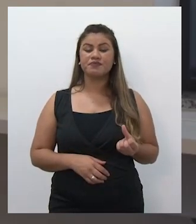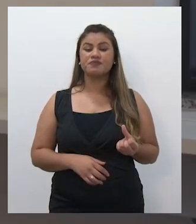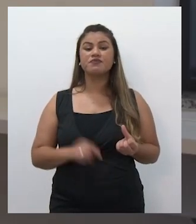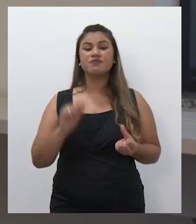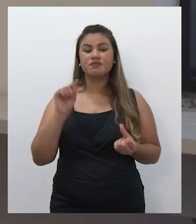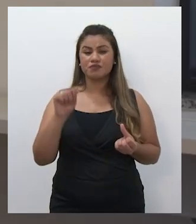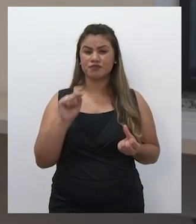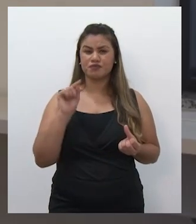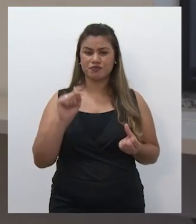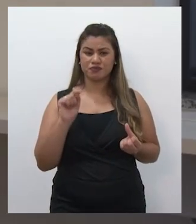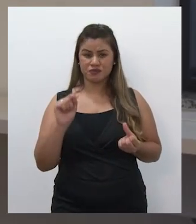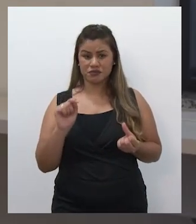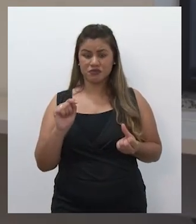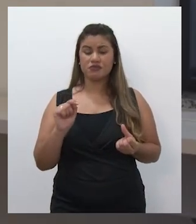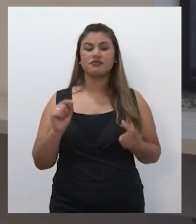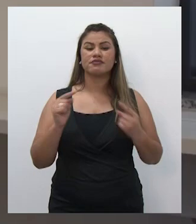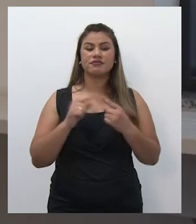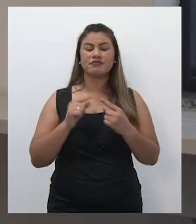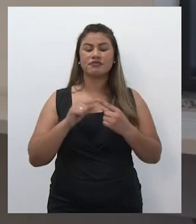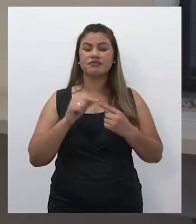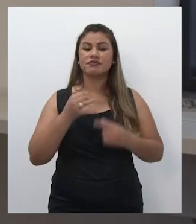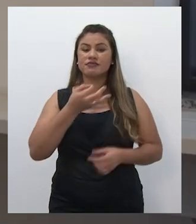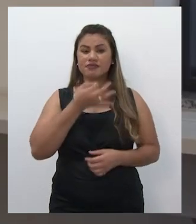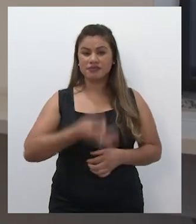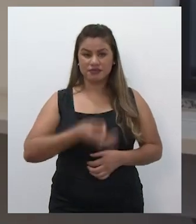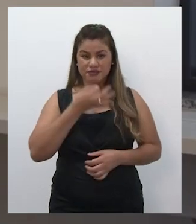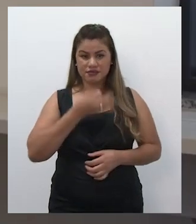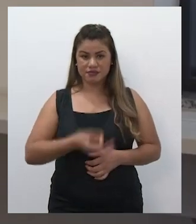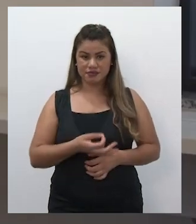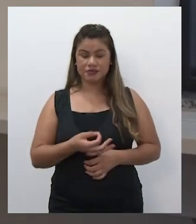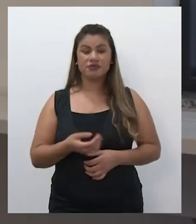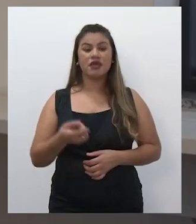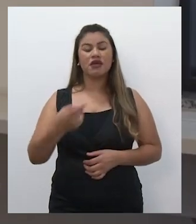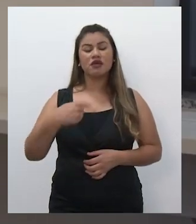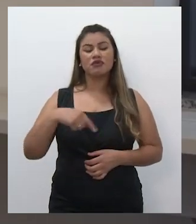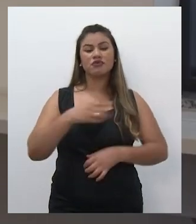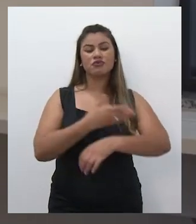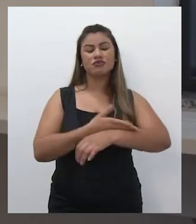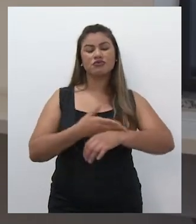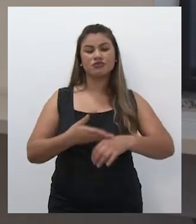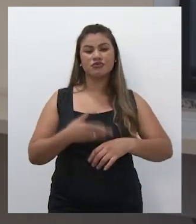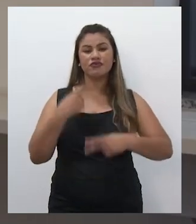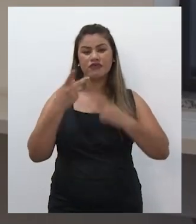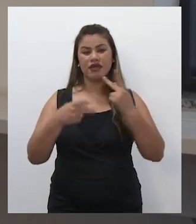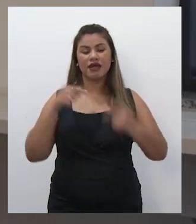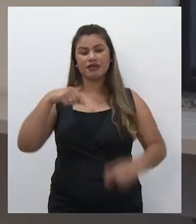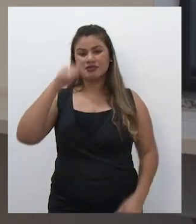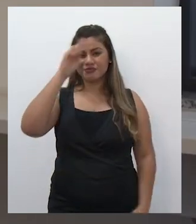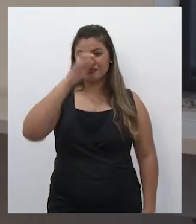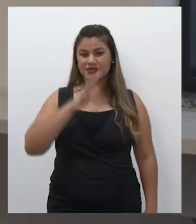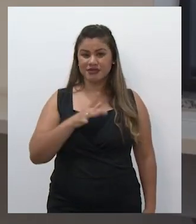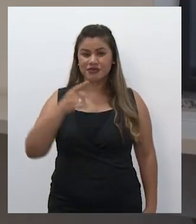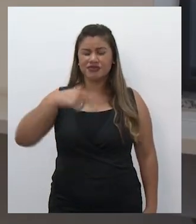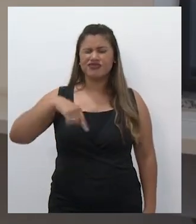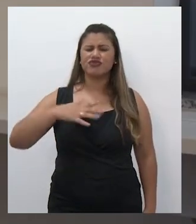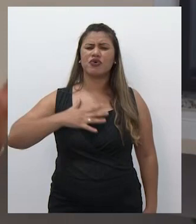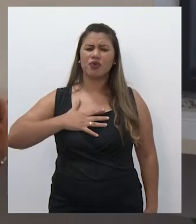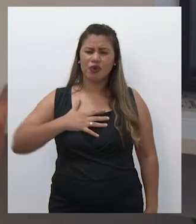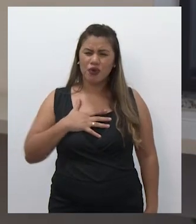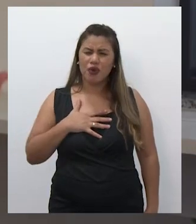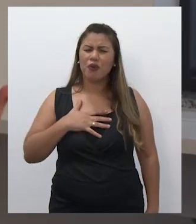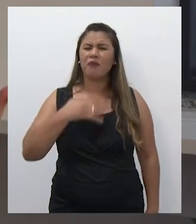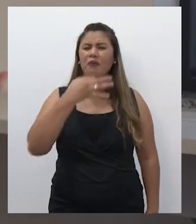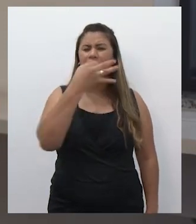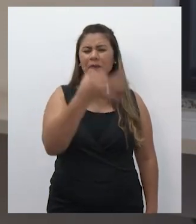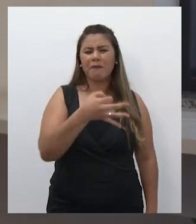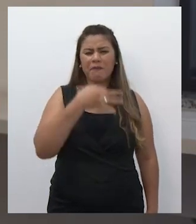à capacidade de argumentação. Eu costumo dizer que a gente aqui no Brasil gosta muito de dar